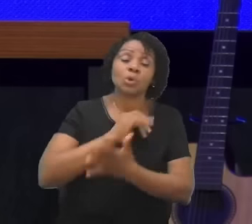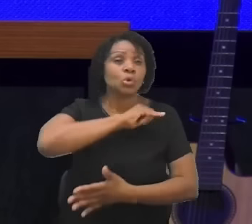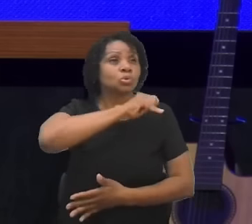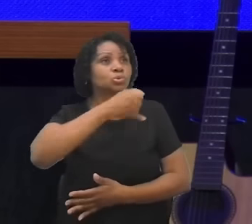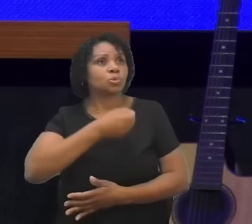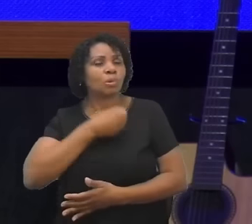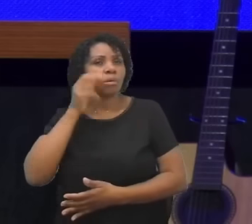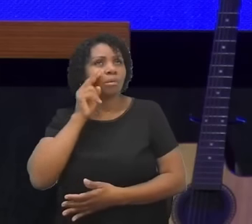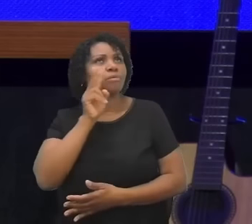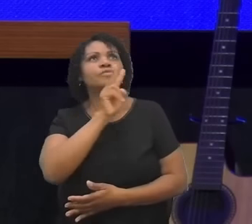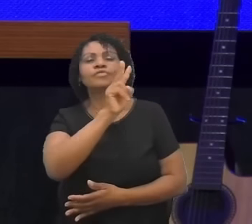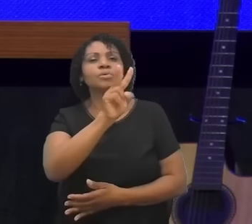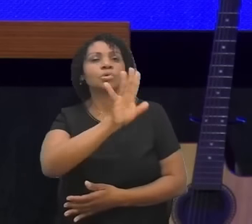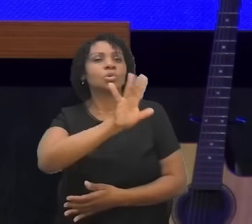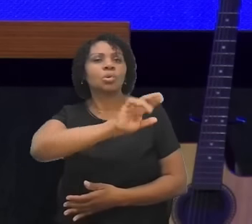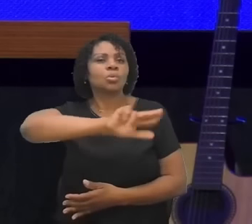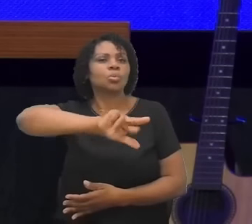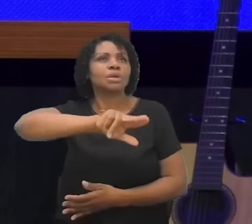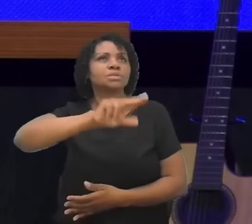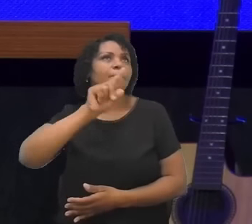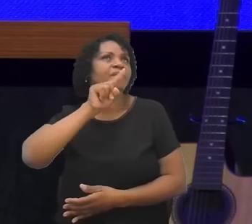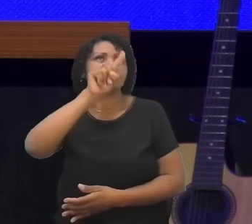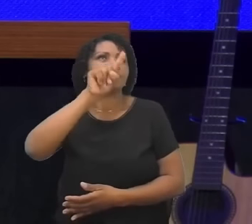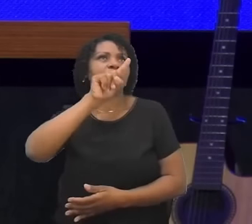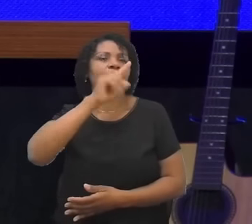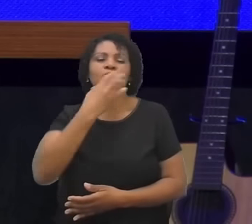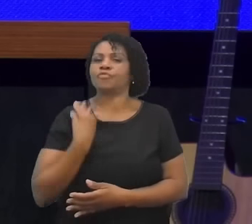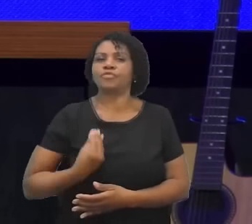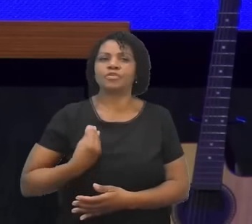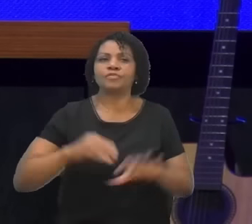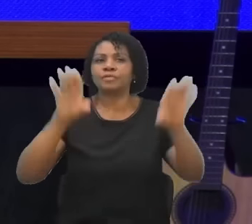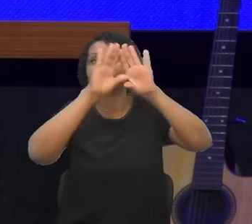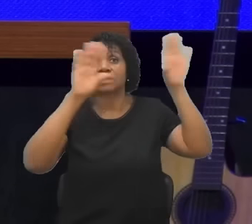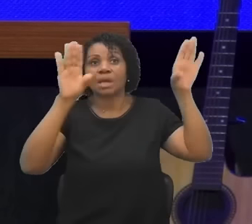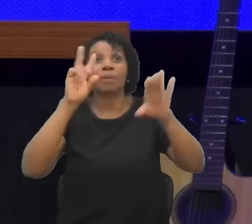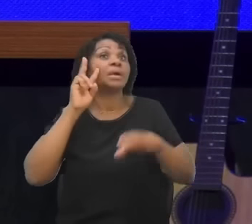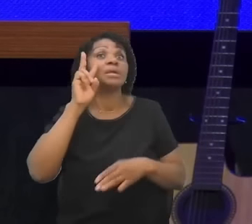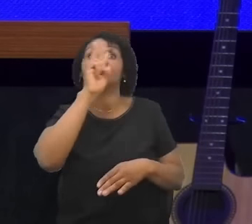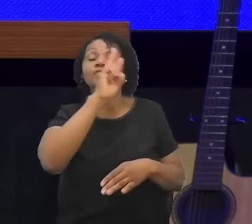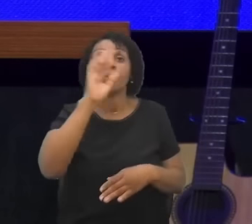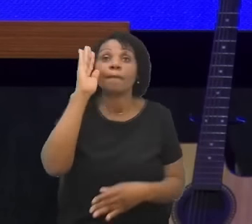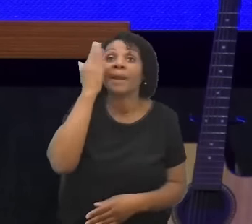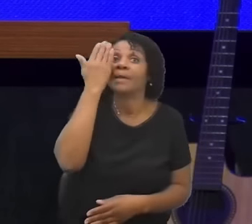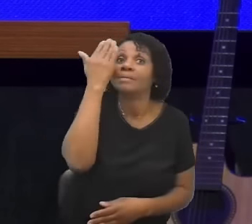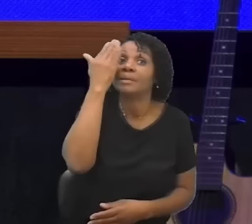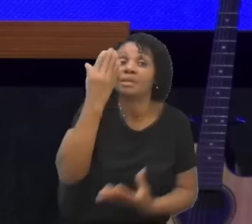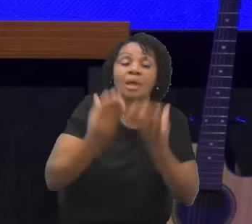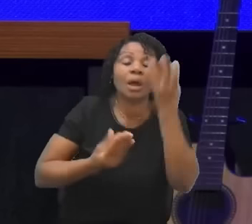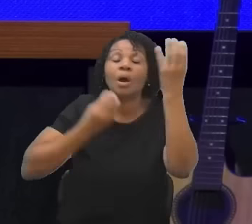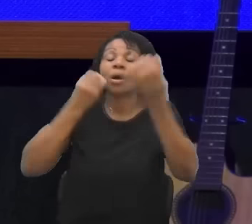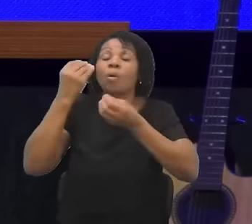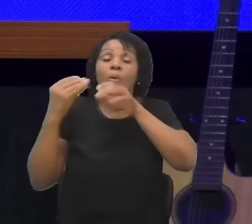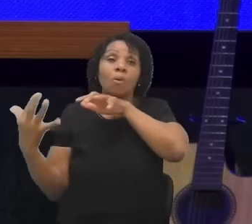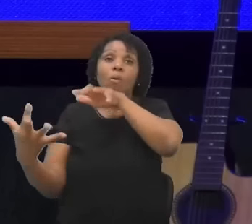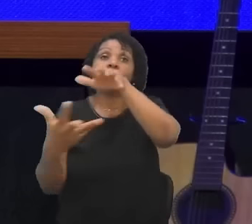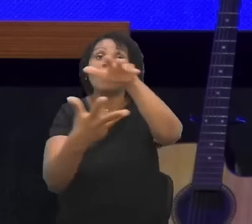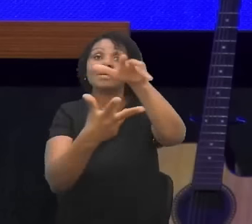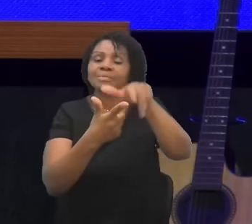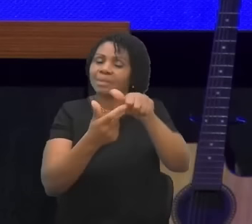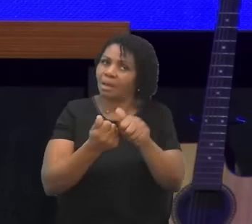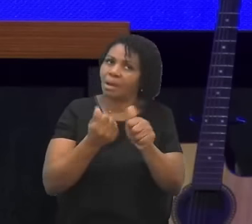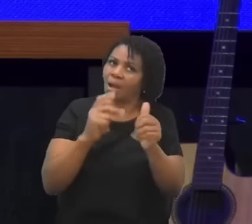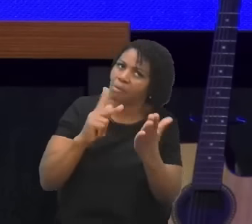viu. Não era só para ver como o céu funciona. João viu para ele entender como a terra funciona. Como